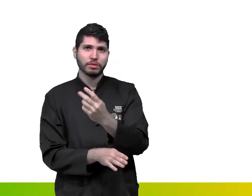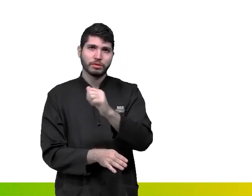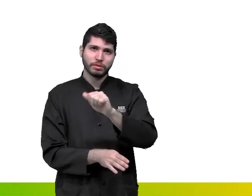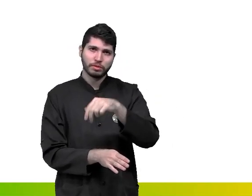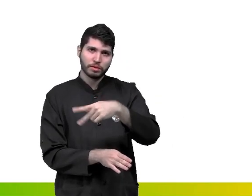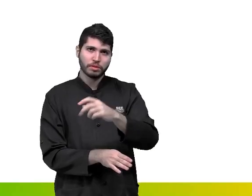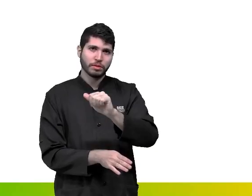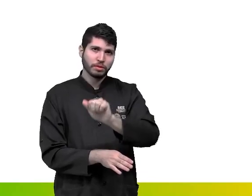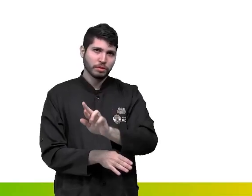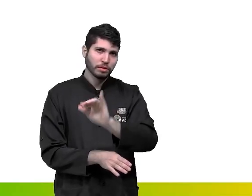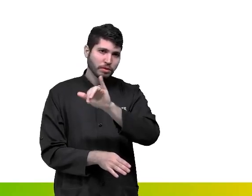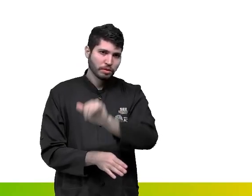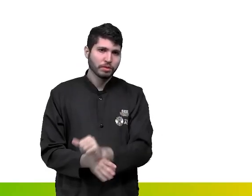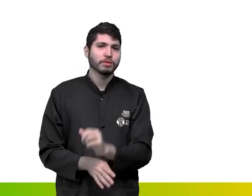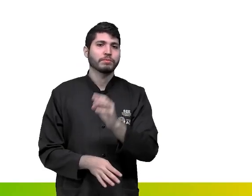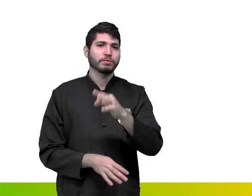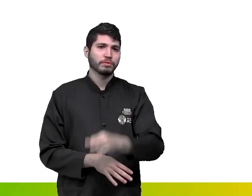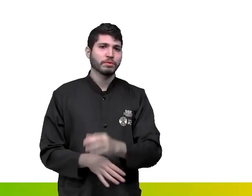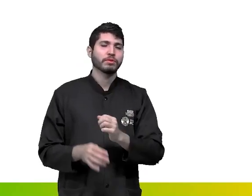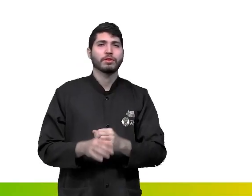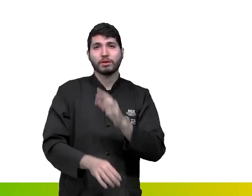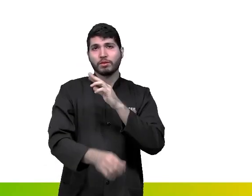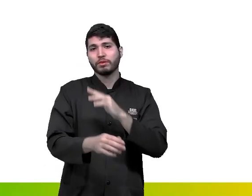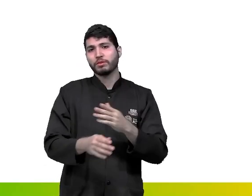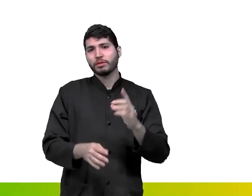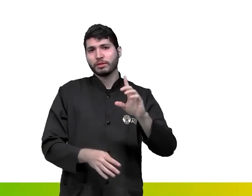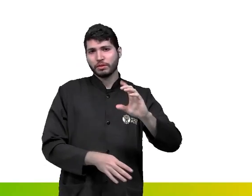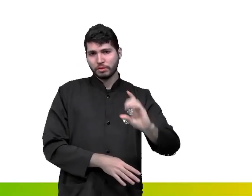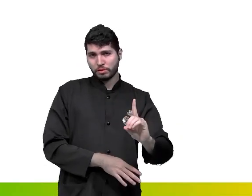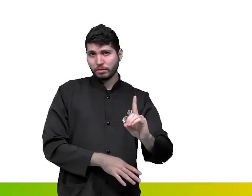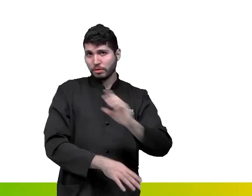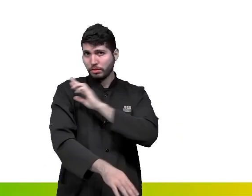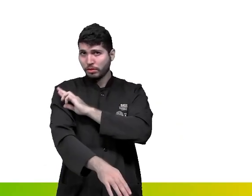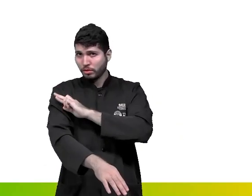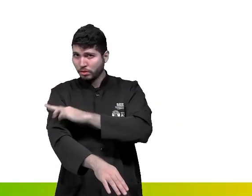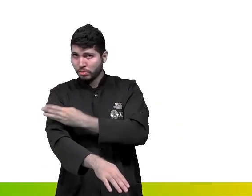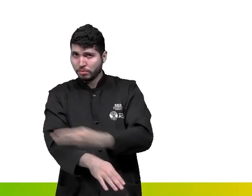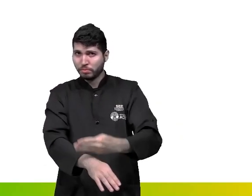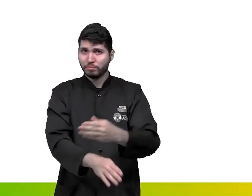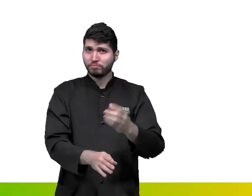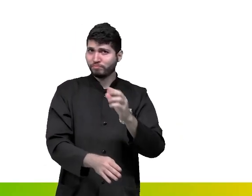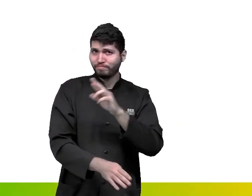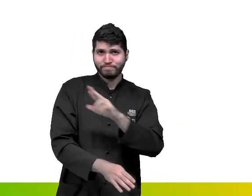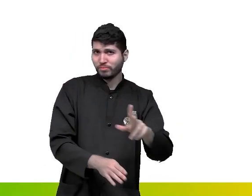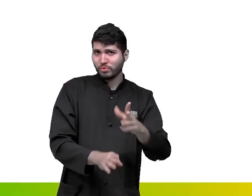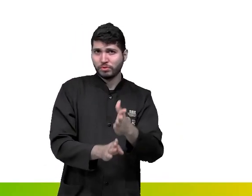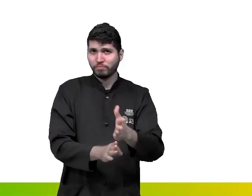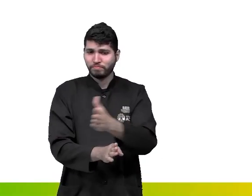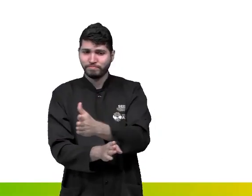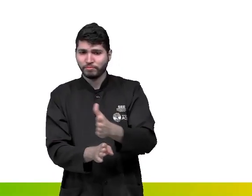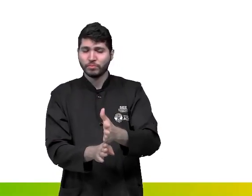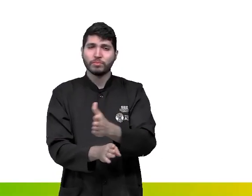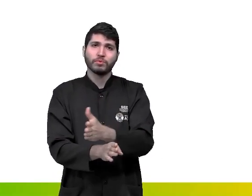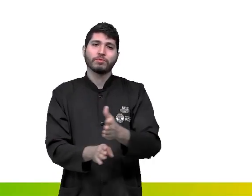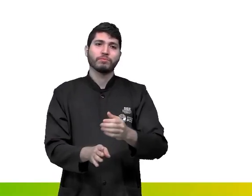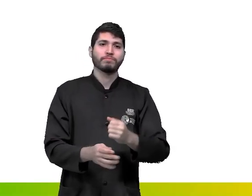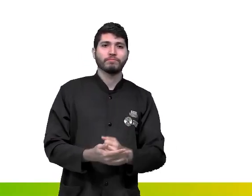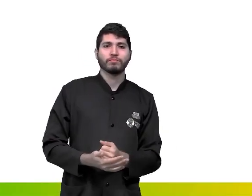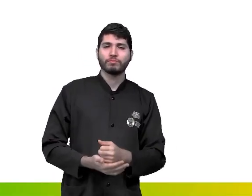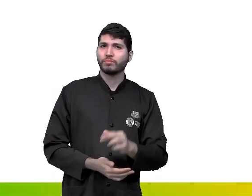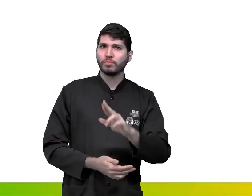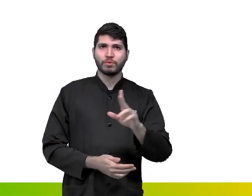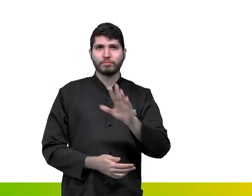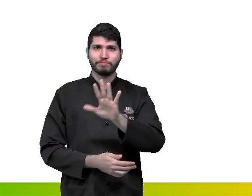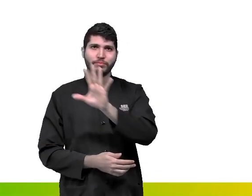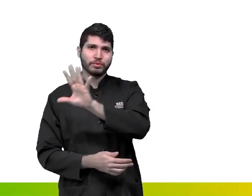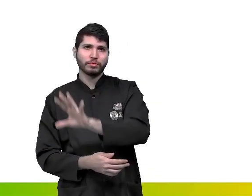Branco, galera, nós não temos a presença aqui, né, não é uma região de fronteira, nós somos a capital do Acre. E o